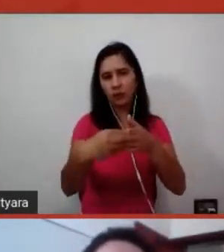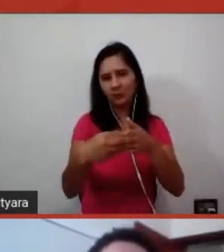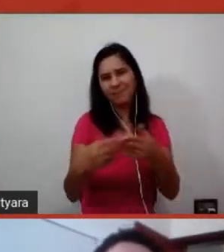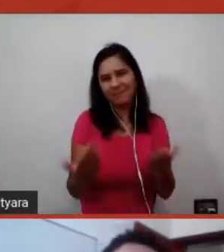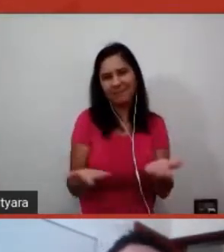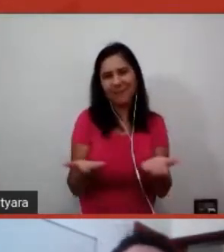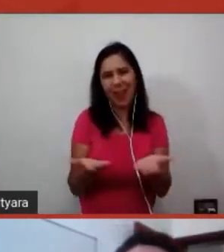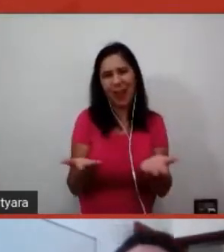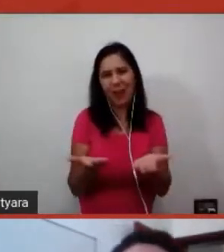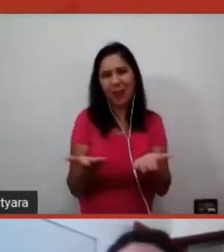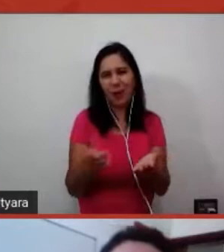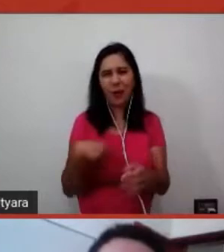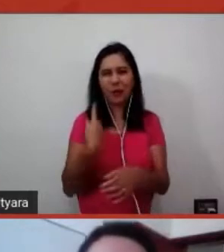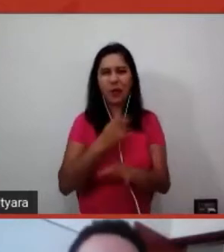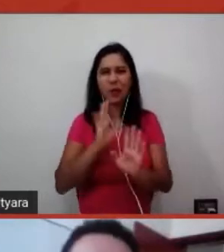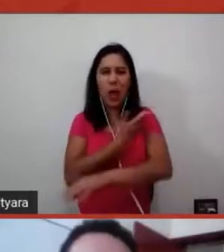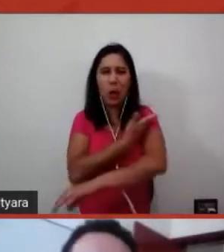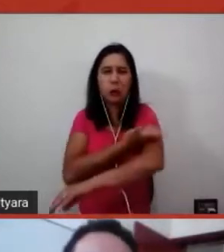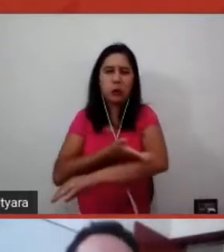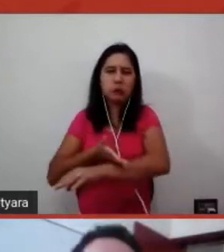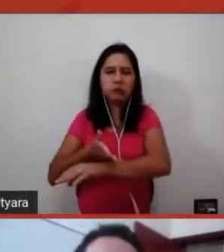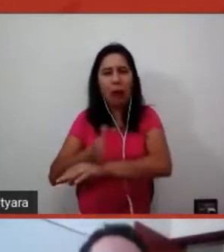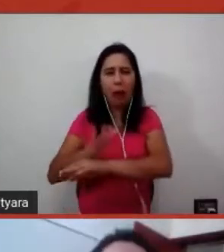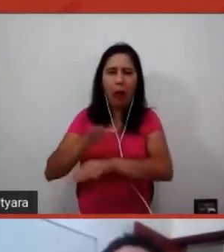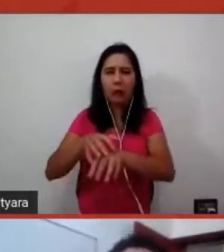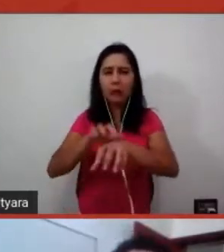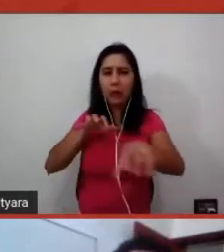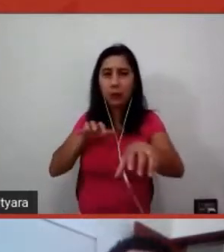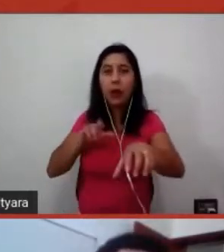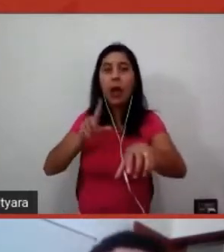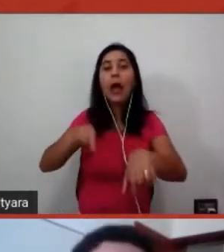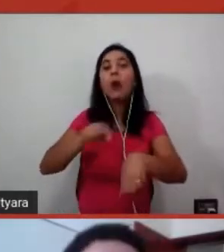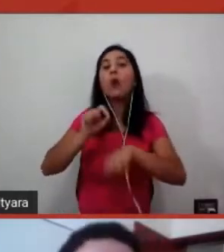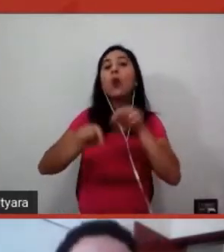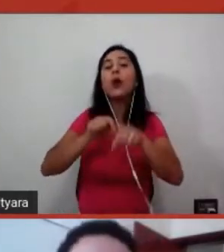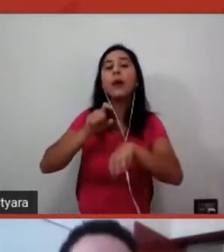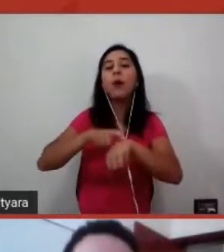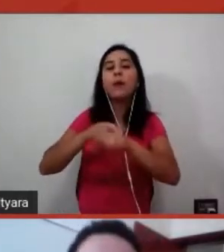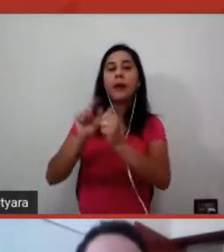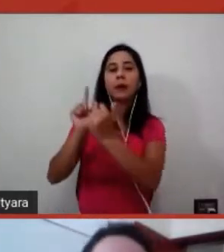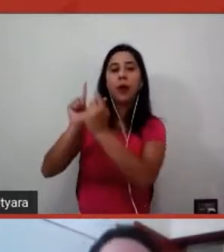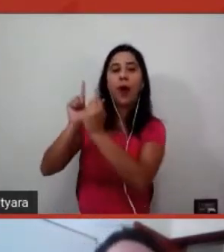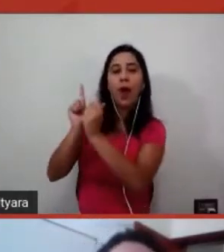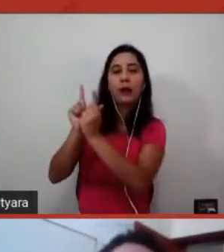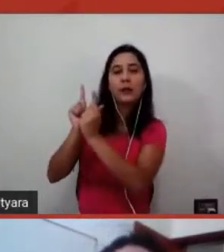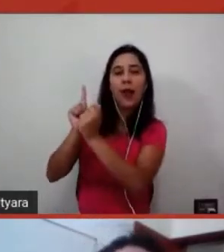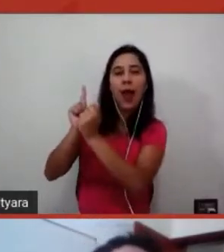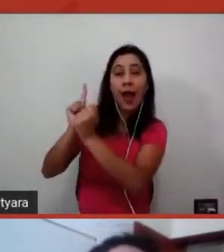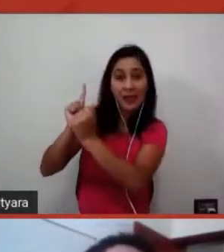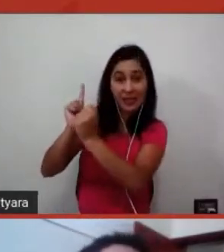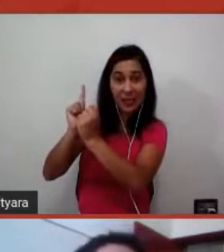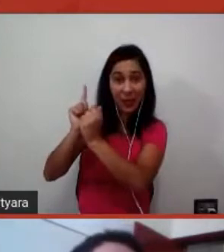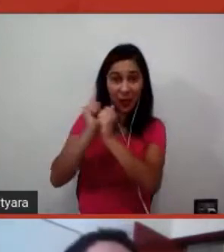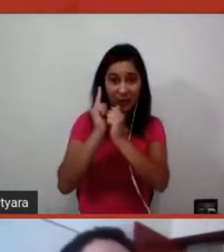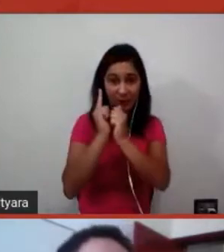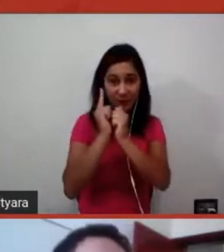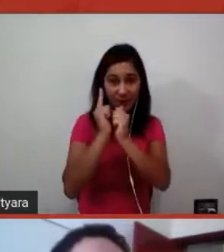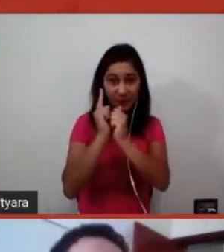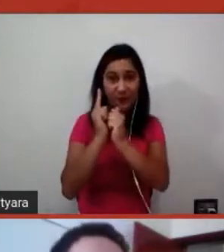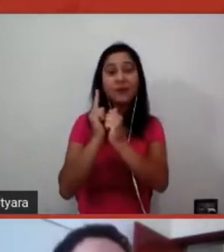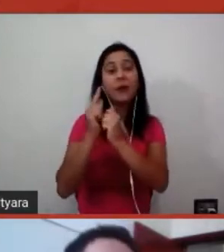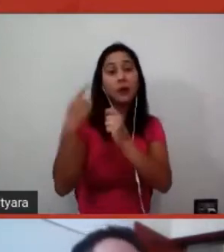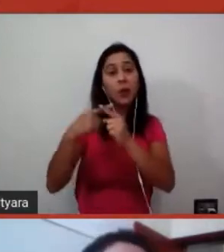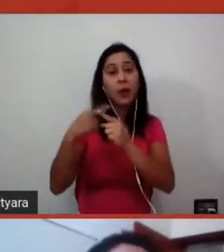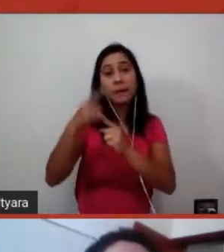estamos um pouco mais acostumados com o ensino remoto, seria um momento assíncrono, né? Onde os participantes da oficina vão ter um